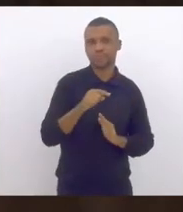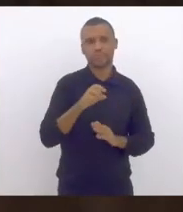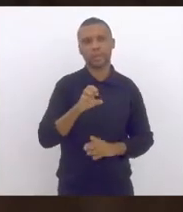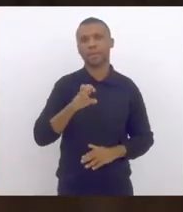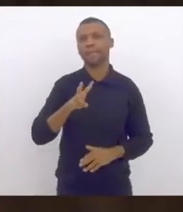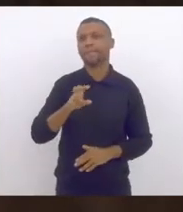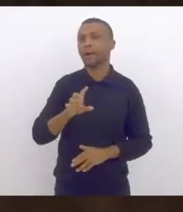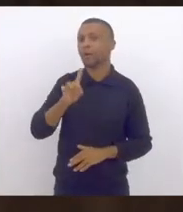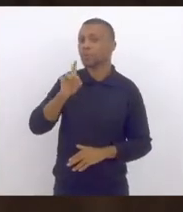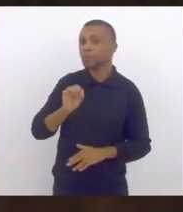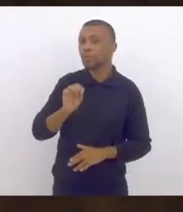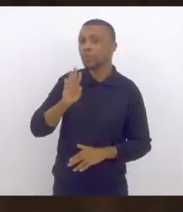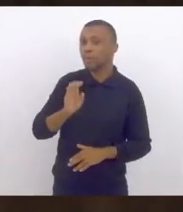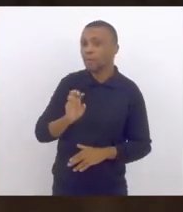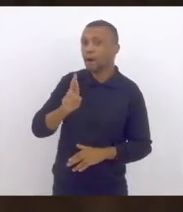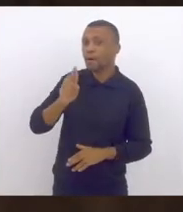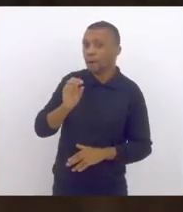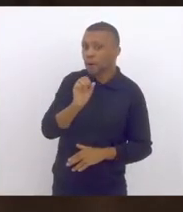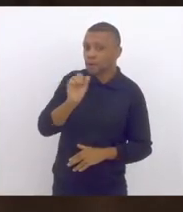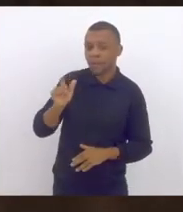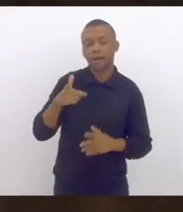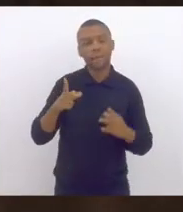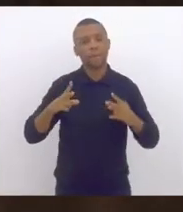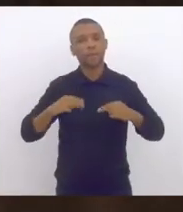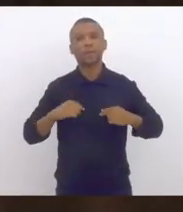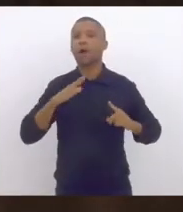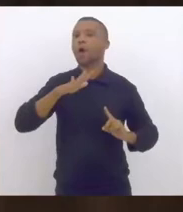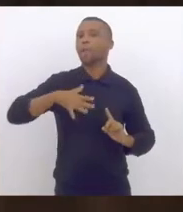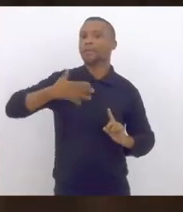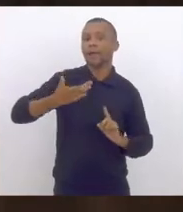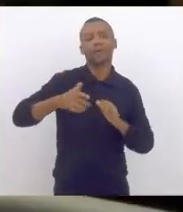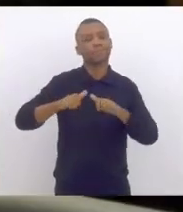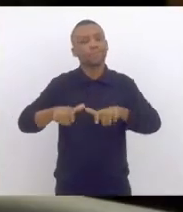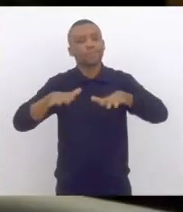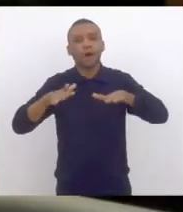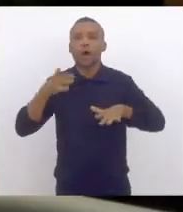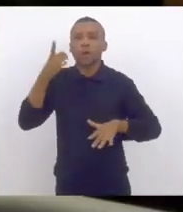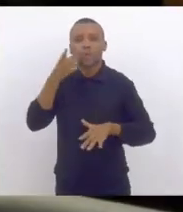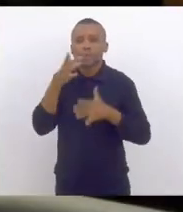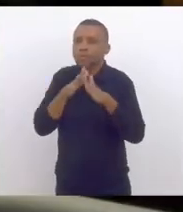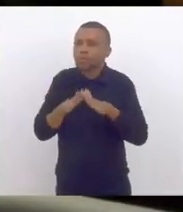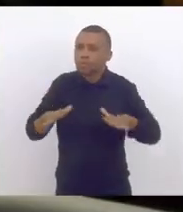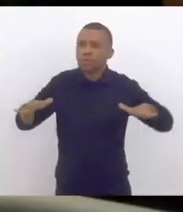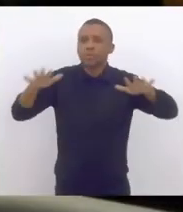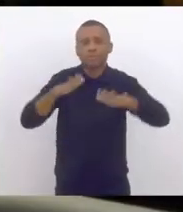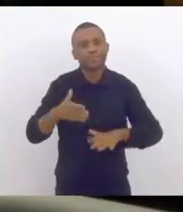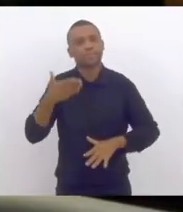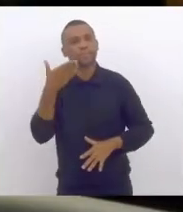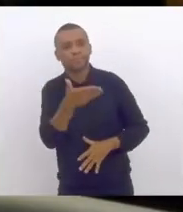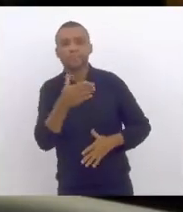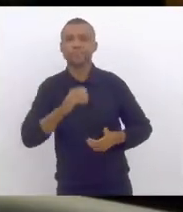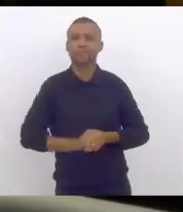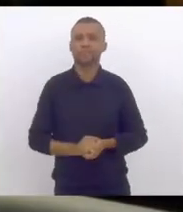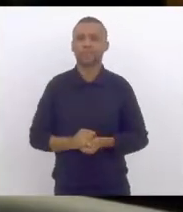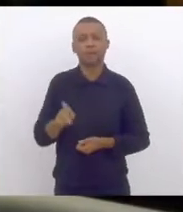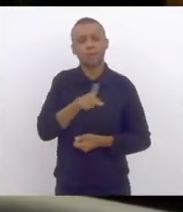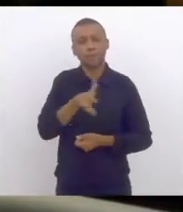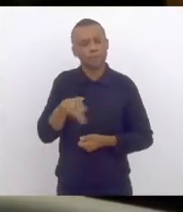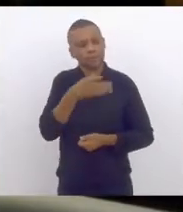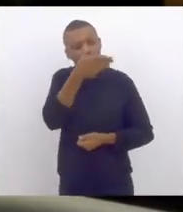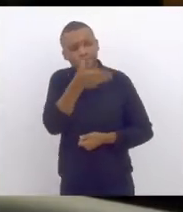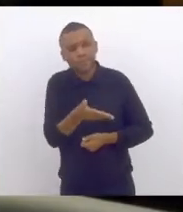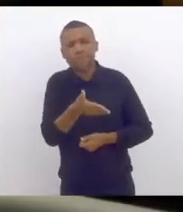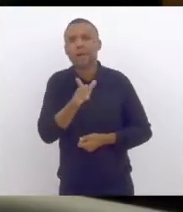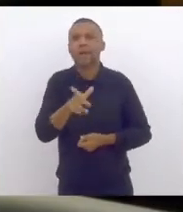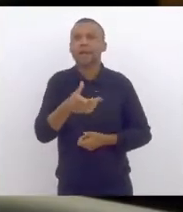Então, a partir de agora, merecida homenagem do plenário, de todos esses deputados, para a sua pessoa. Viva o professor Evaldo Barbosa,